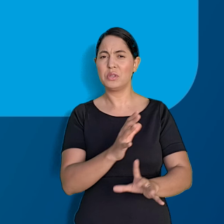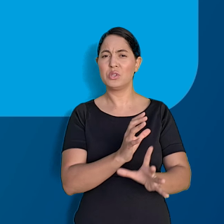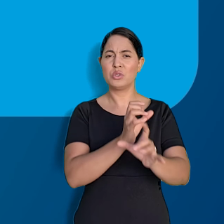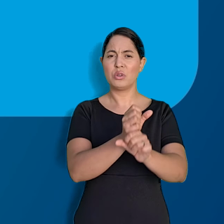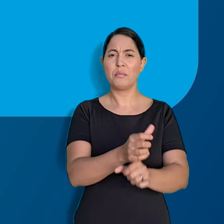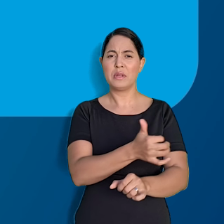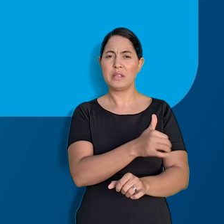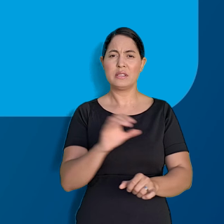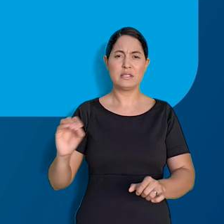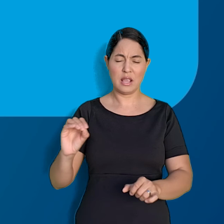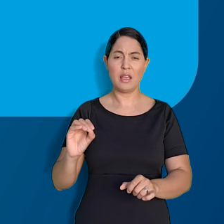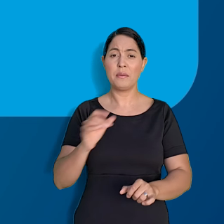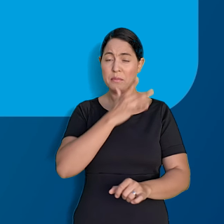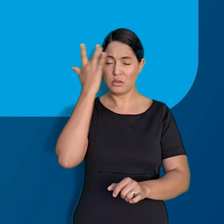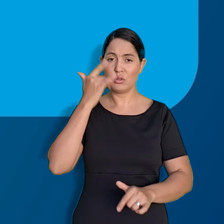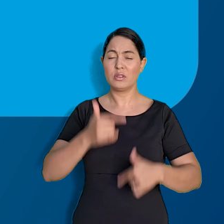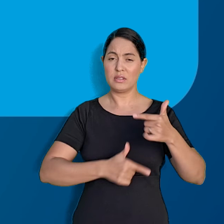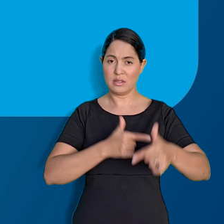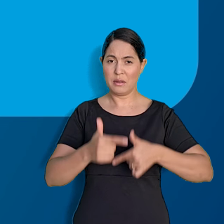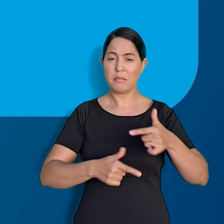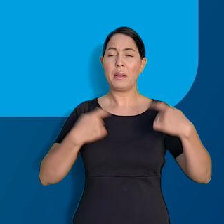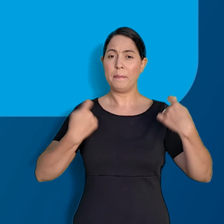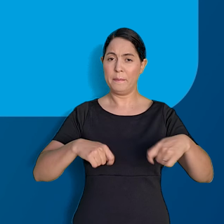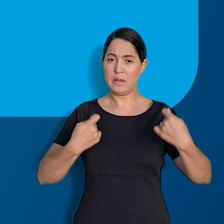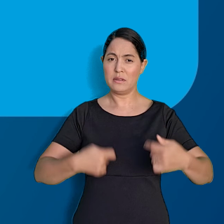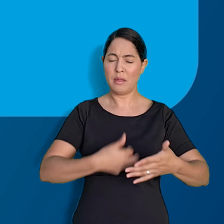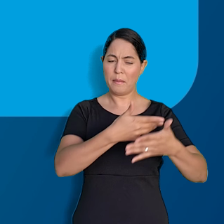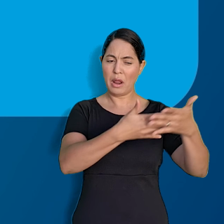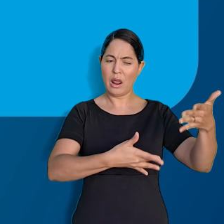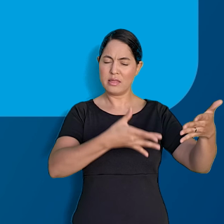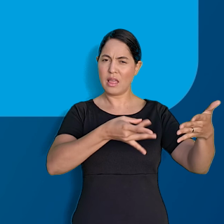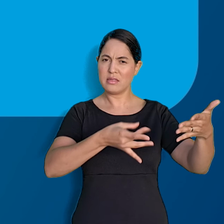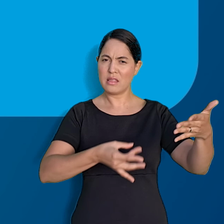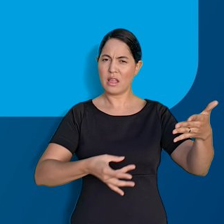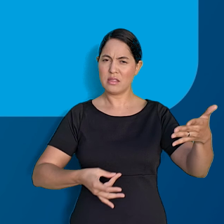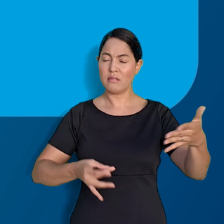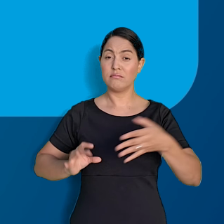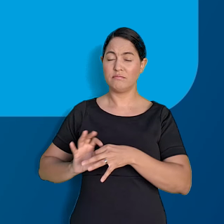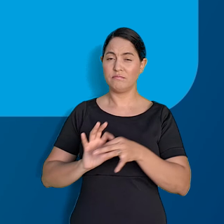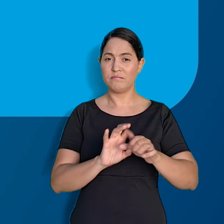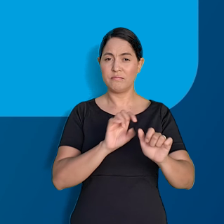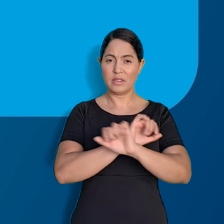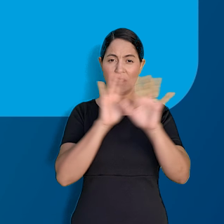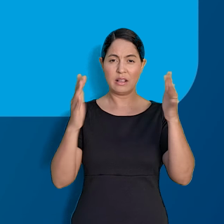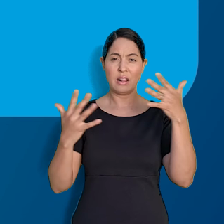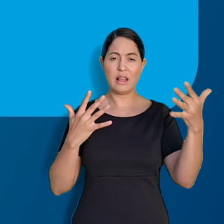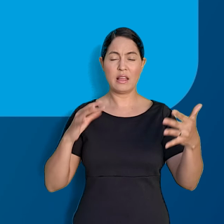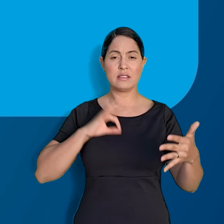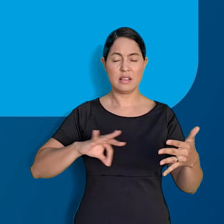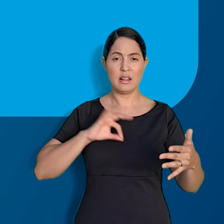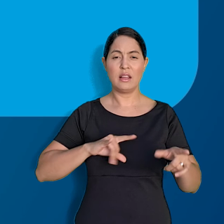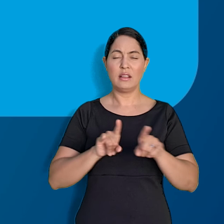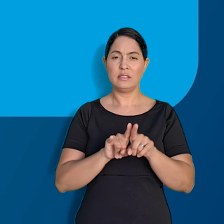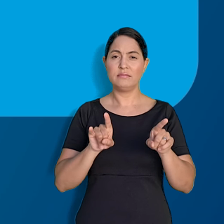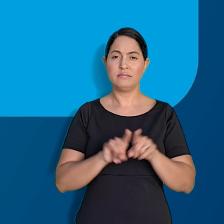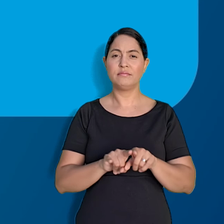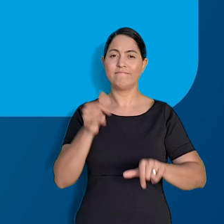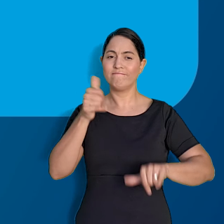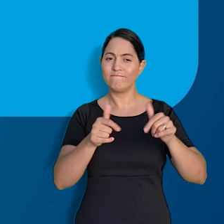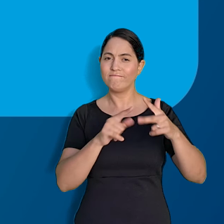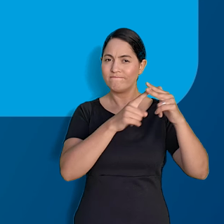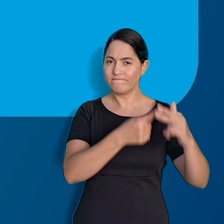empregados publiquem relatórios semestrais de transparência salarial e critérios remuneratórios, além da adoção de planos de ação para a correção